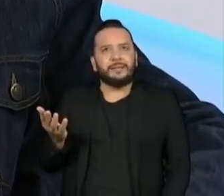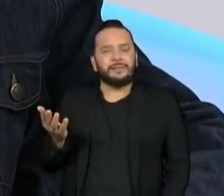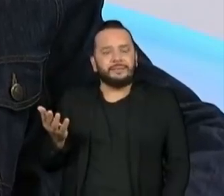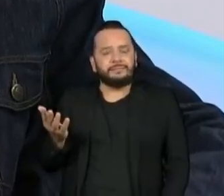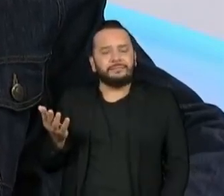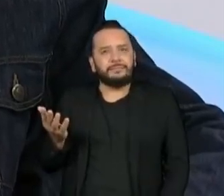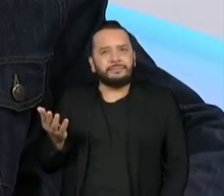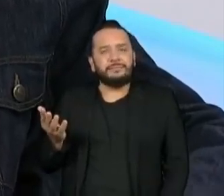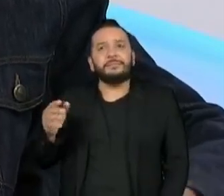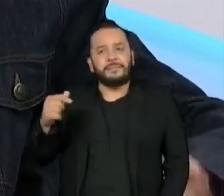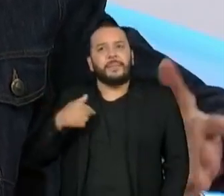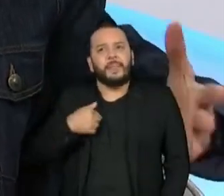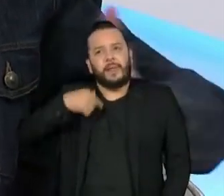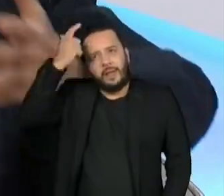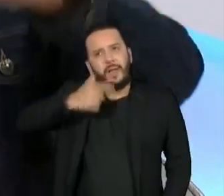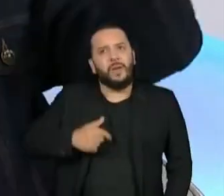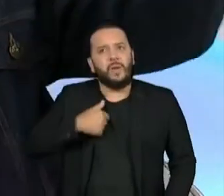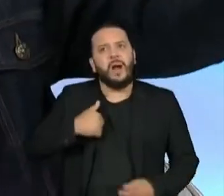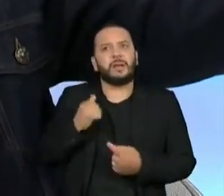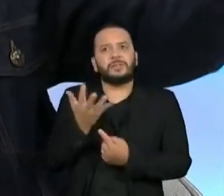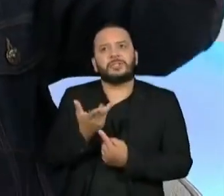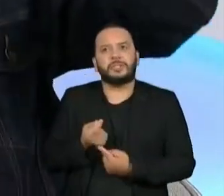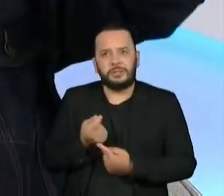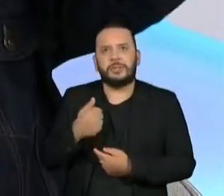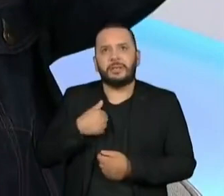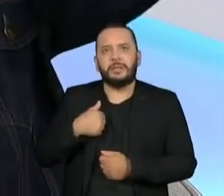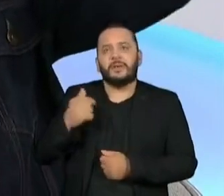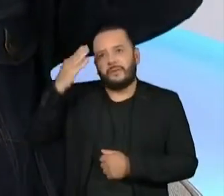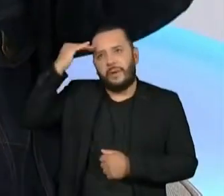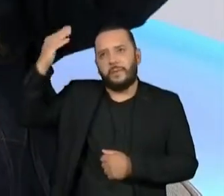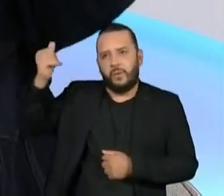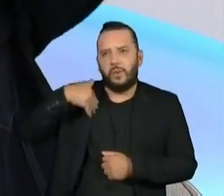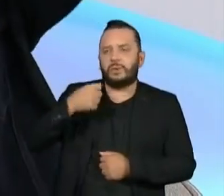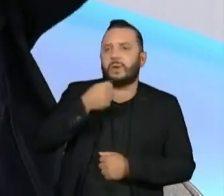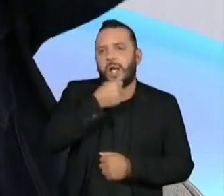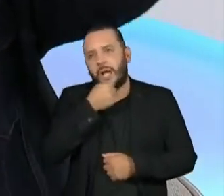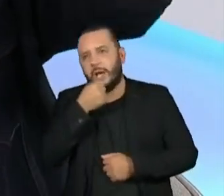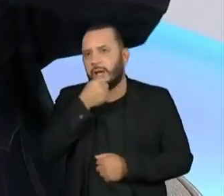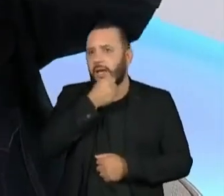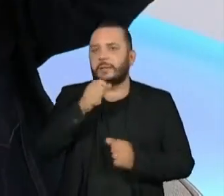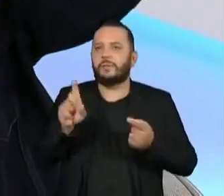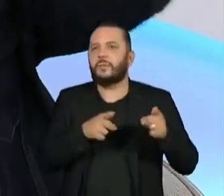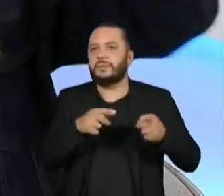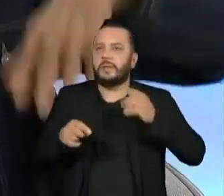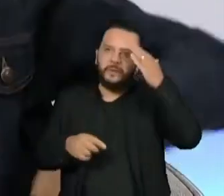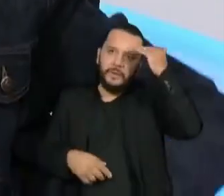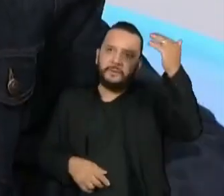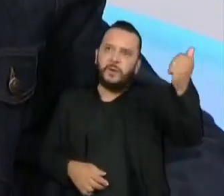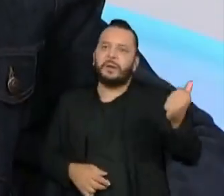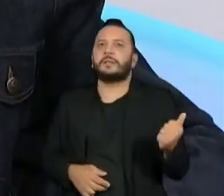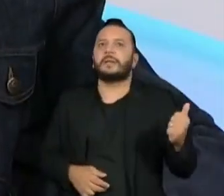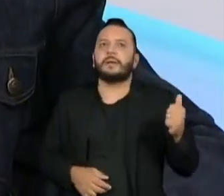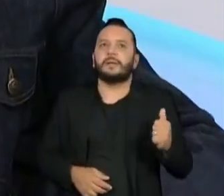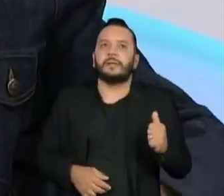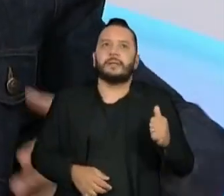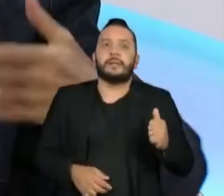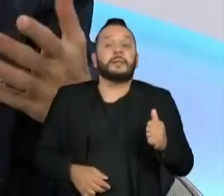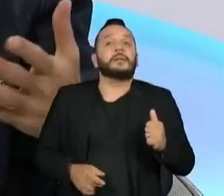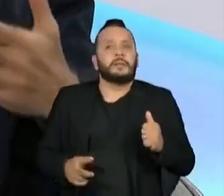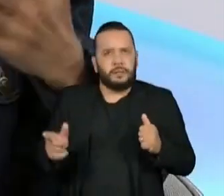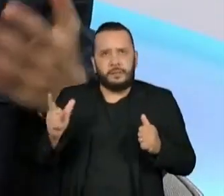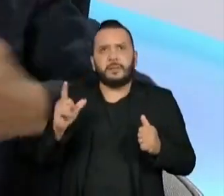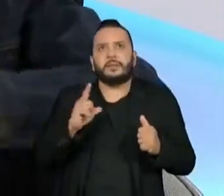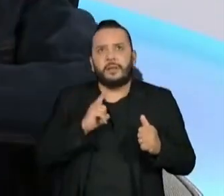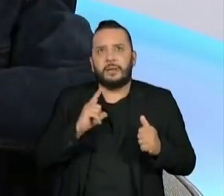você veja bem, um artista famoso, não sei o quê, que canta, música que faz sucesso e tal, tem muito